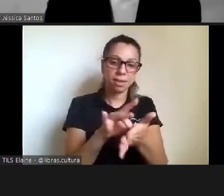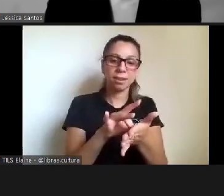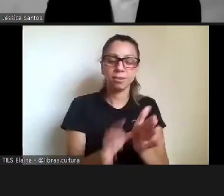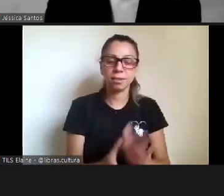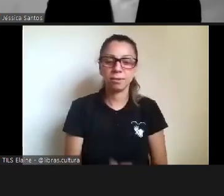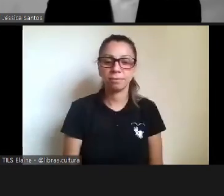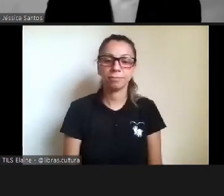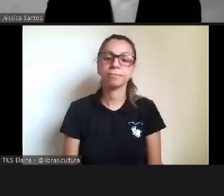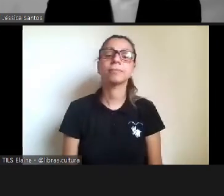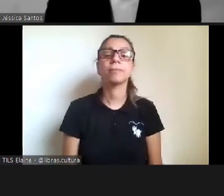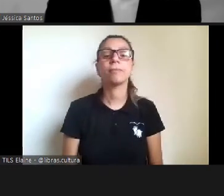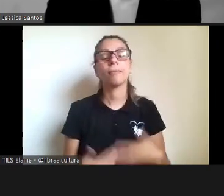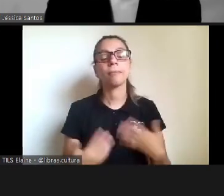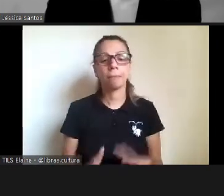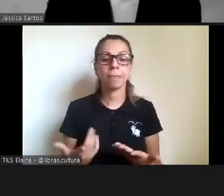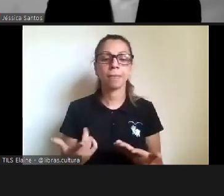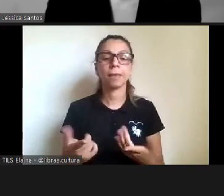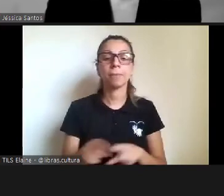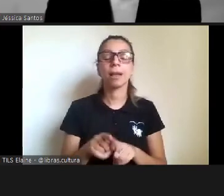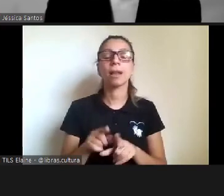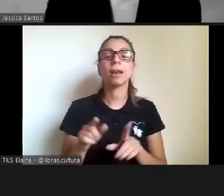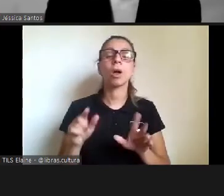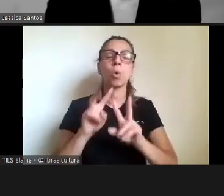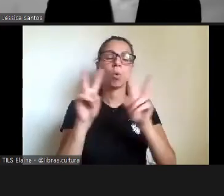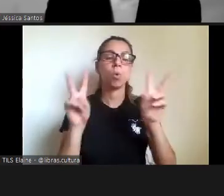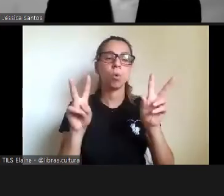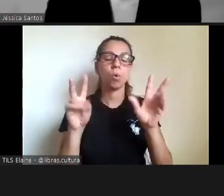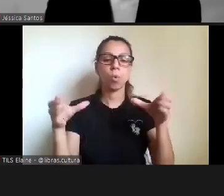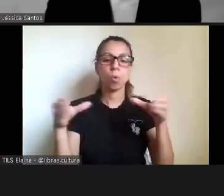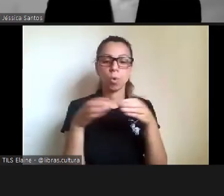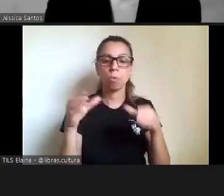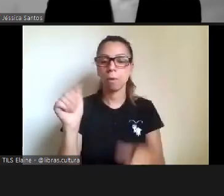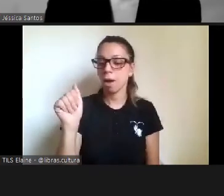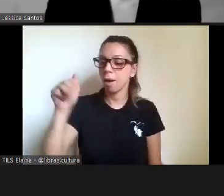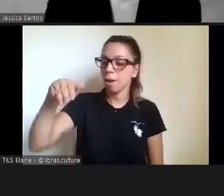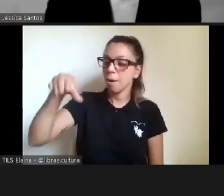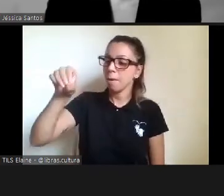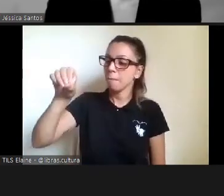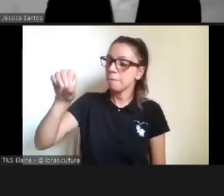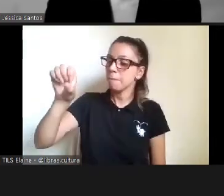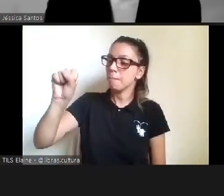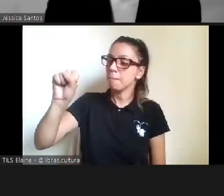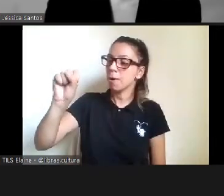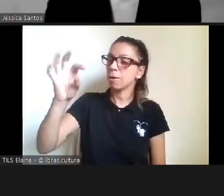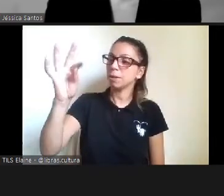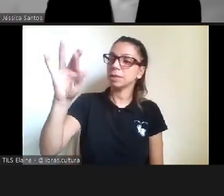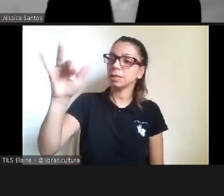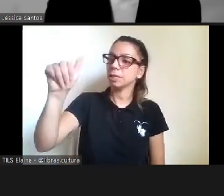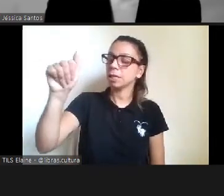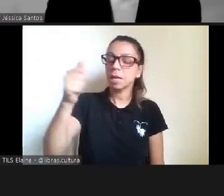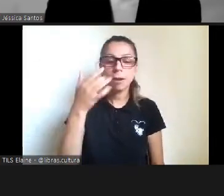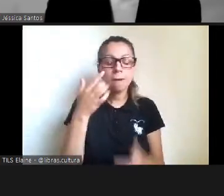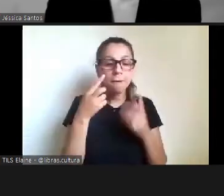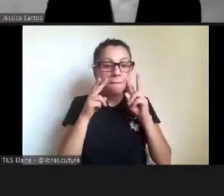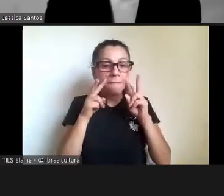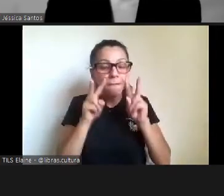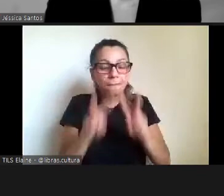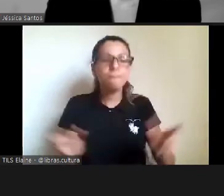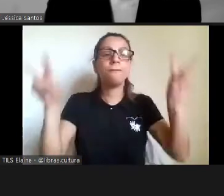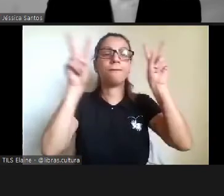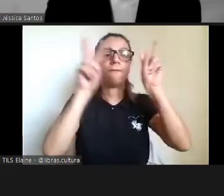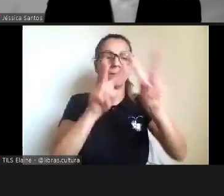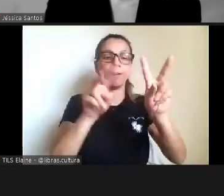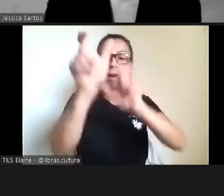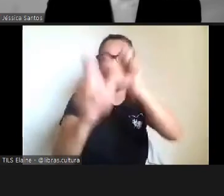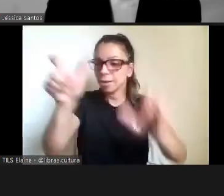nós fomos agraciados pela Mostra, né? Isso, por ver essas pessoas, por ver os artistas, porque quando vocês dizem